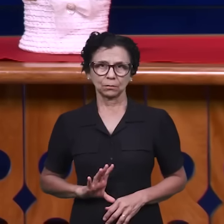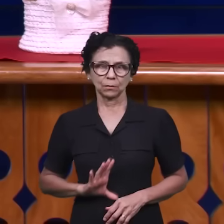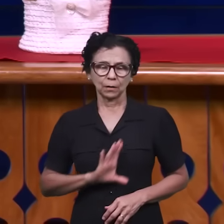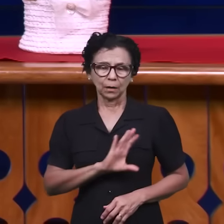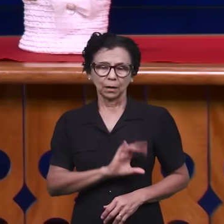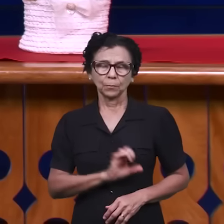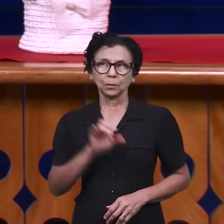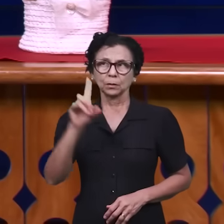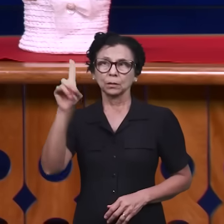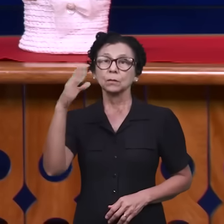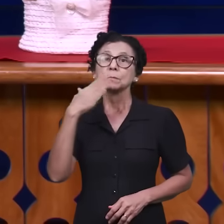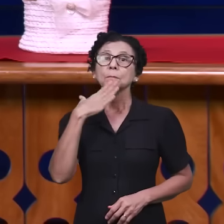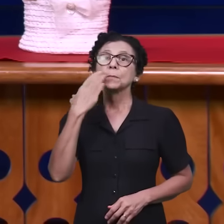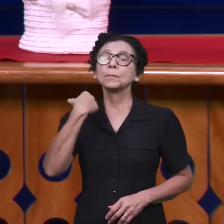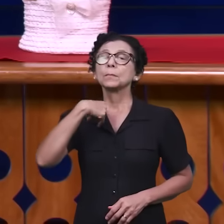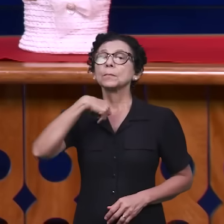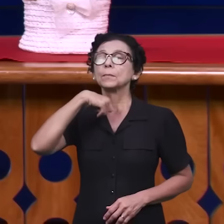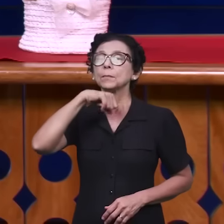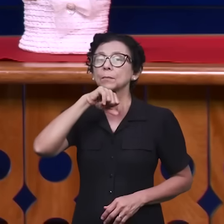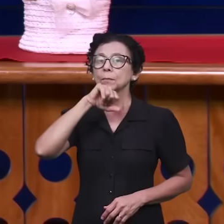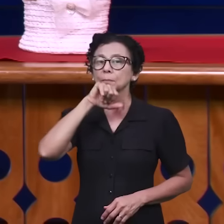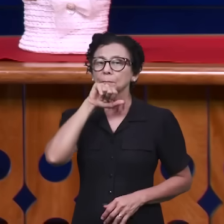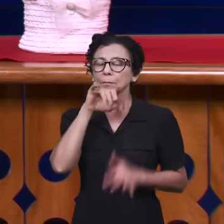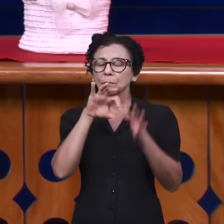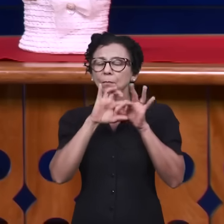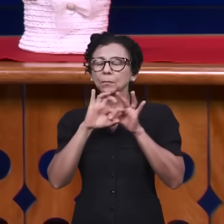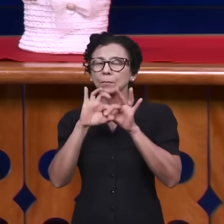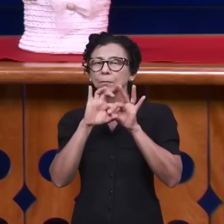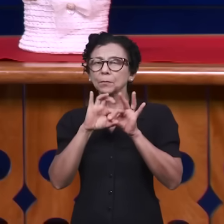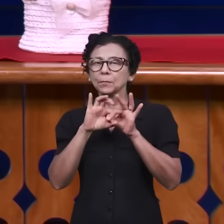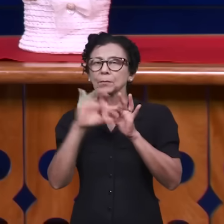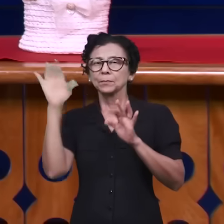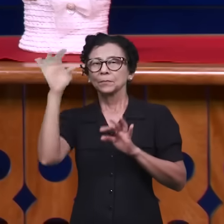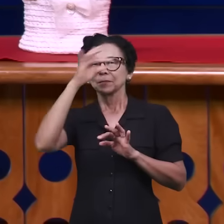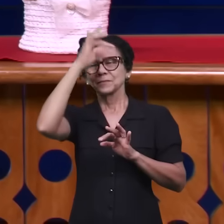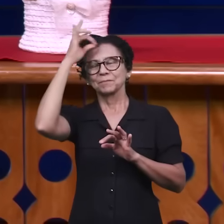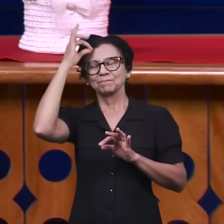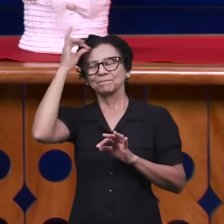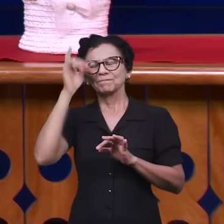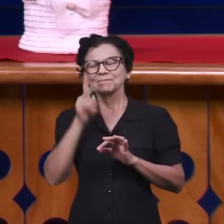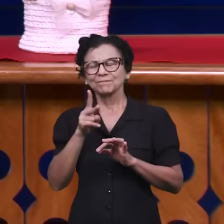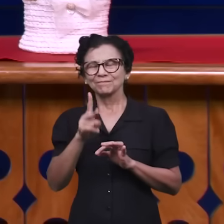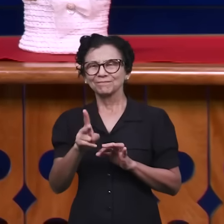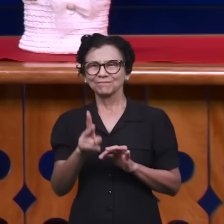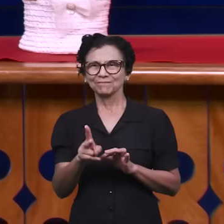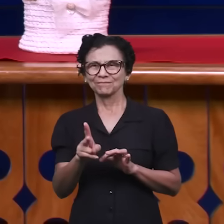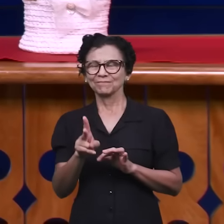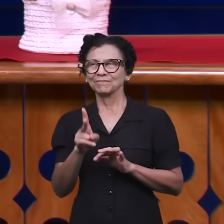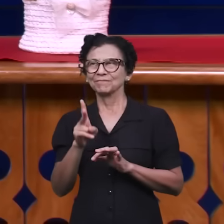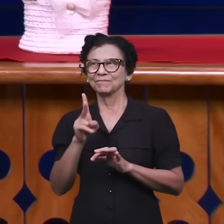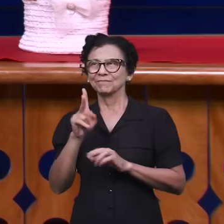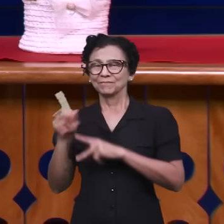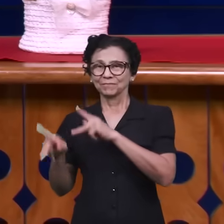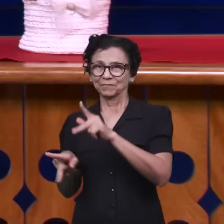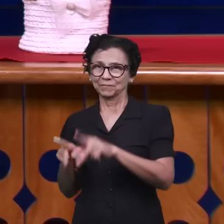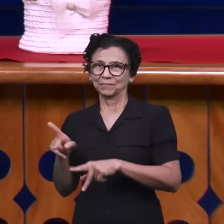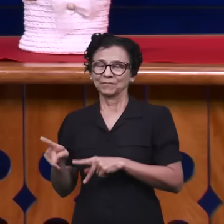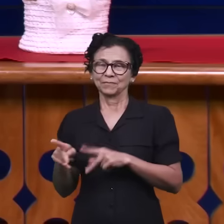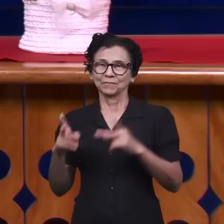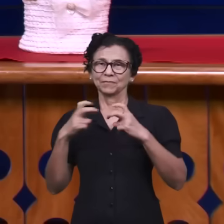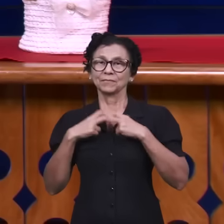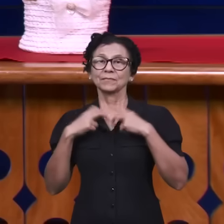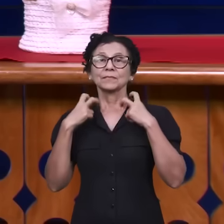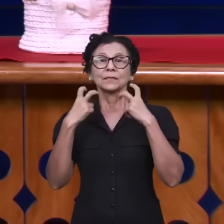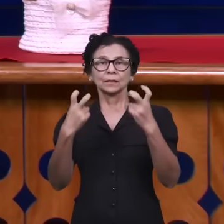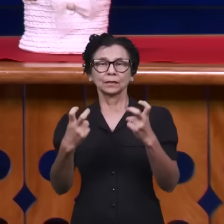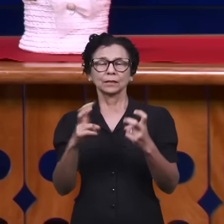Jesus Cristo, o amor de Deus nosso Pai e a comunhão do Espírito Santo seja sempre com o teu povo.